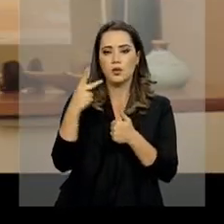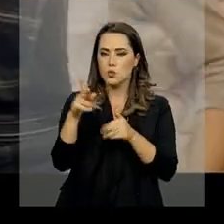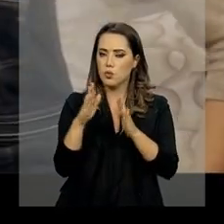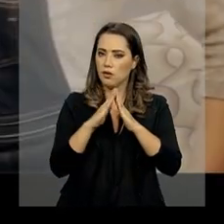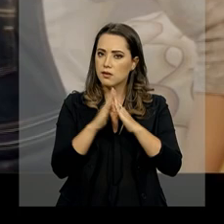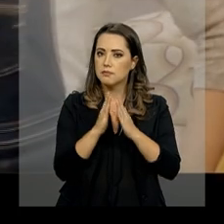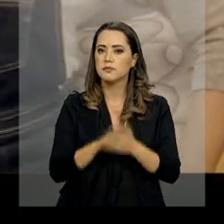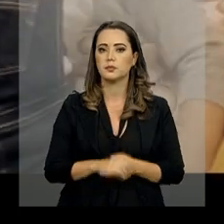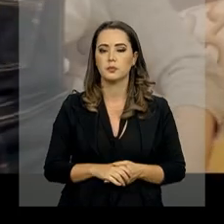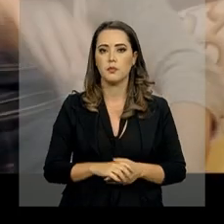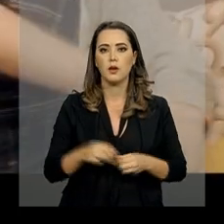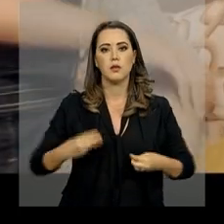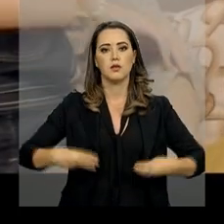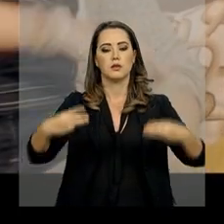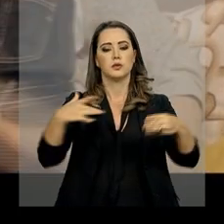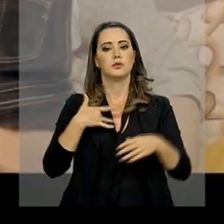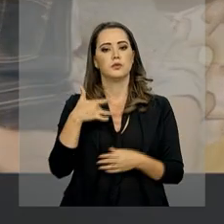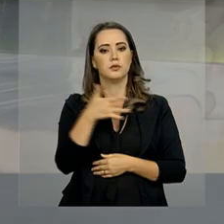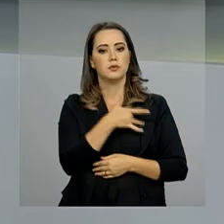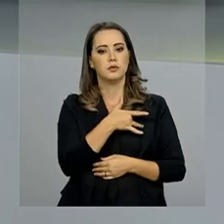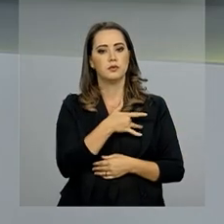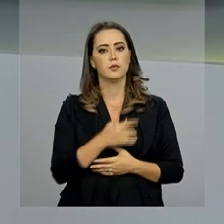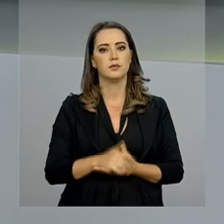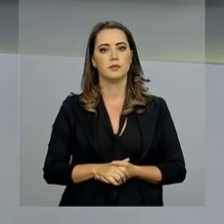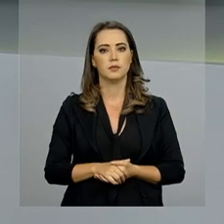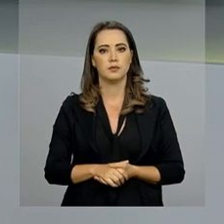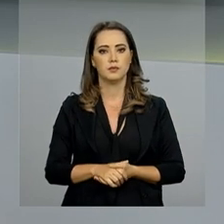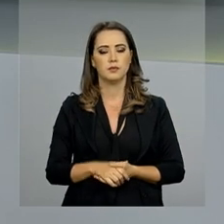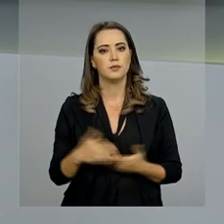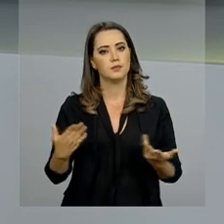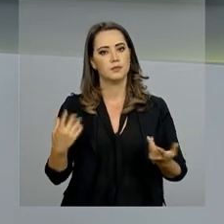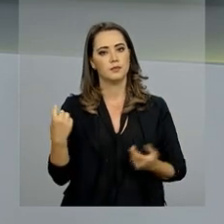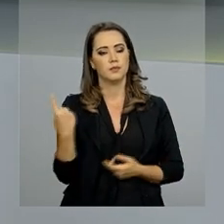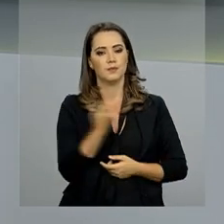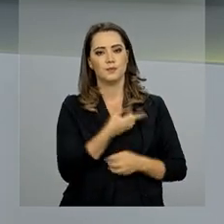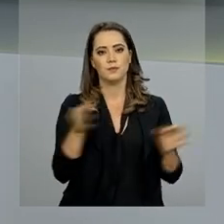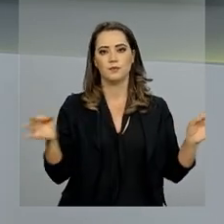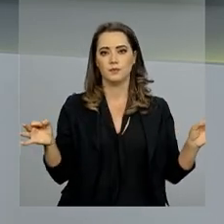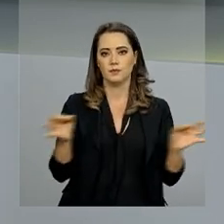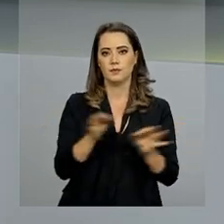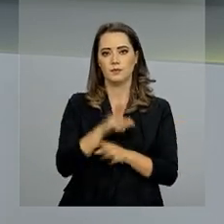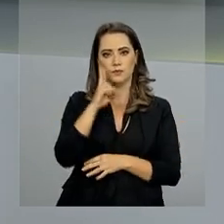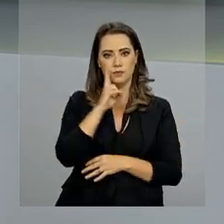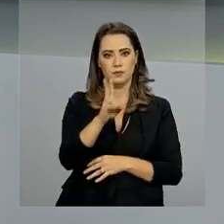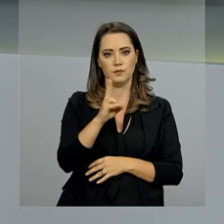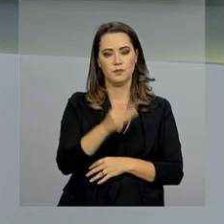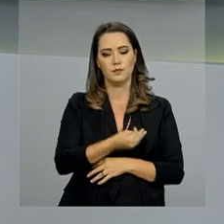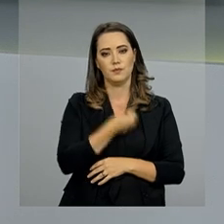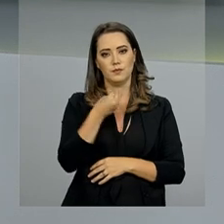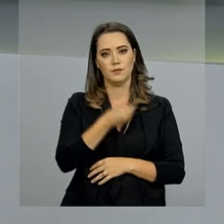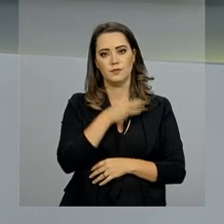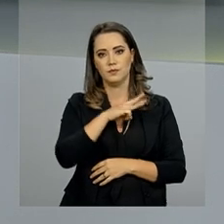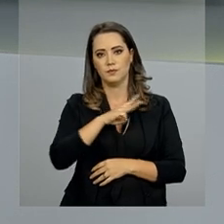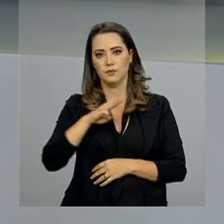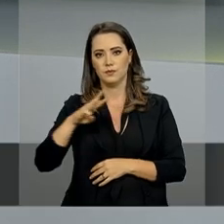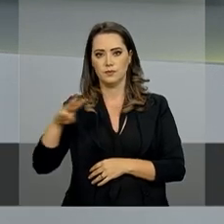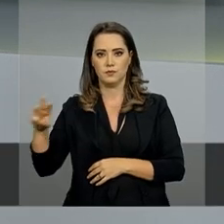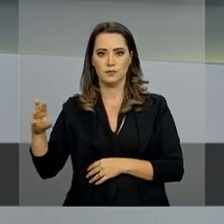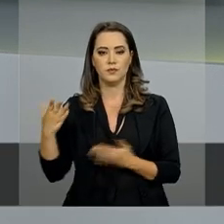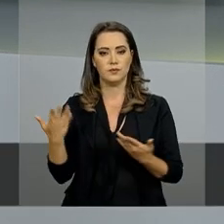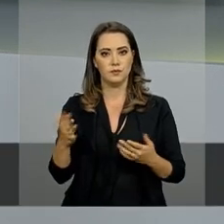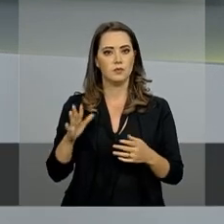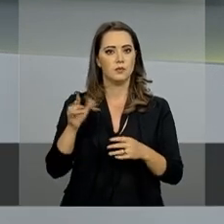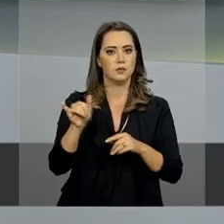o ministério da saúde nós ficamos por aqui você acompanha nossa programação ao vivo pelo site